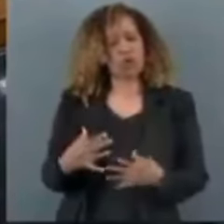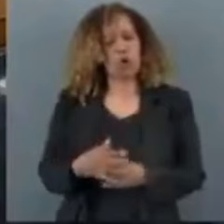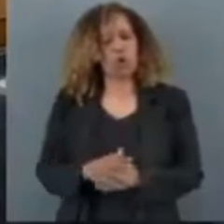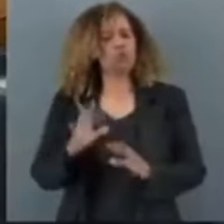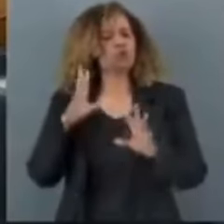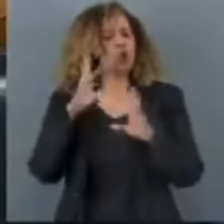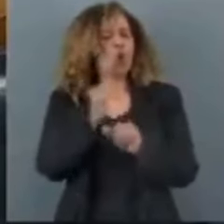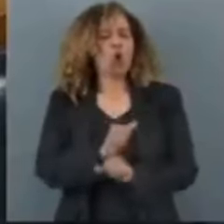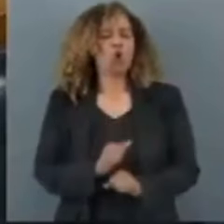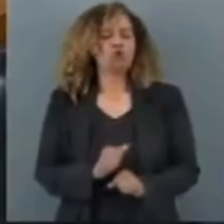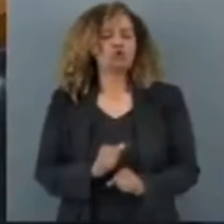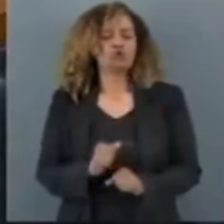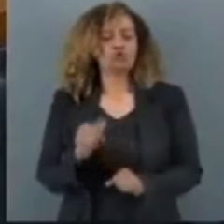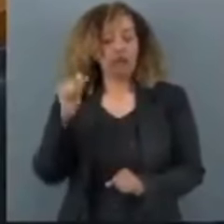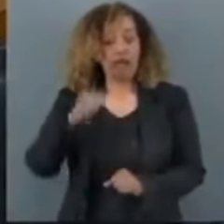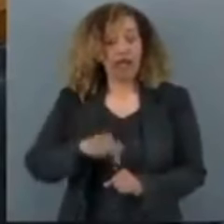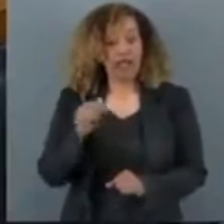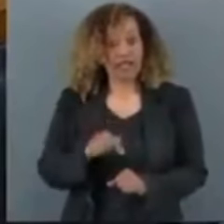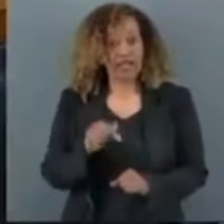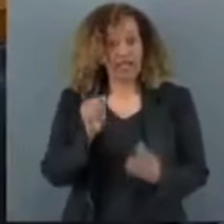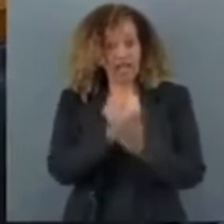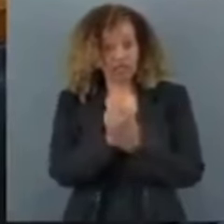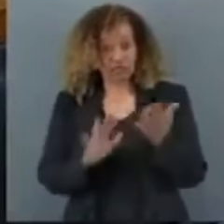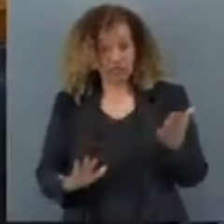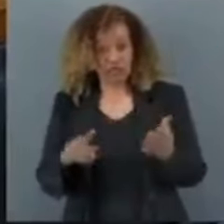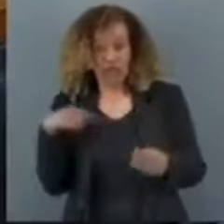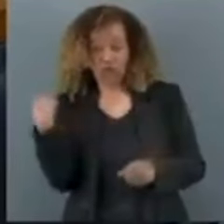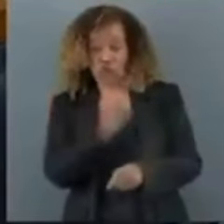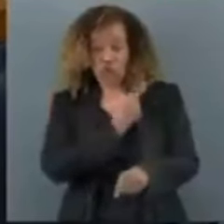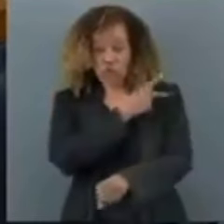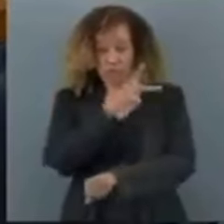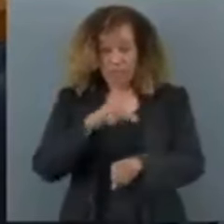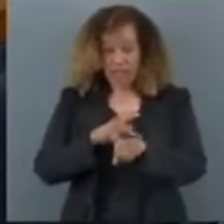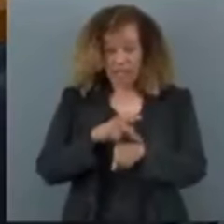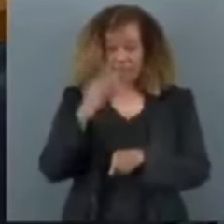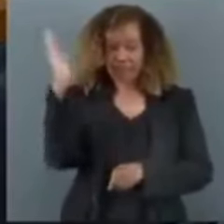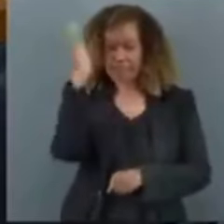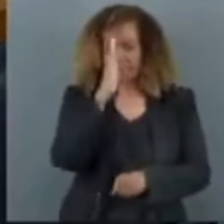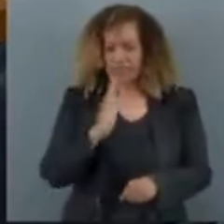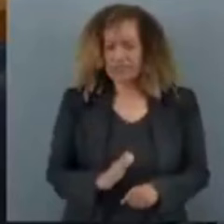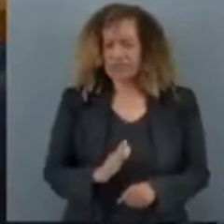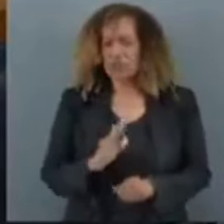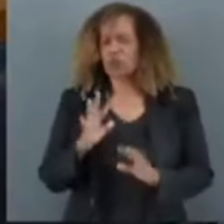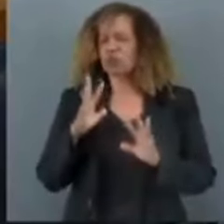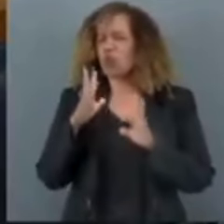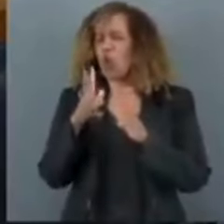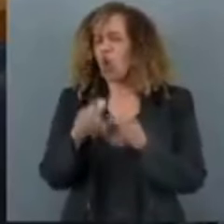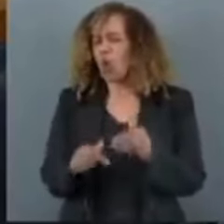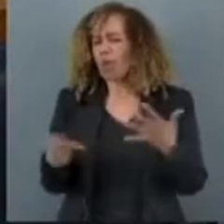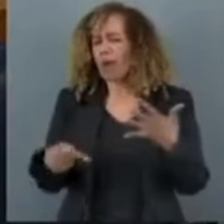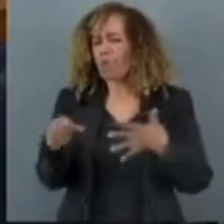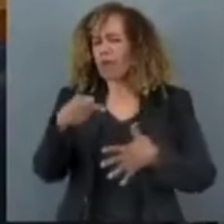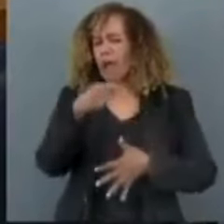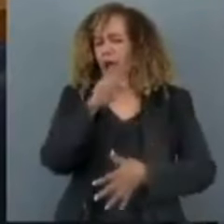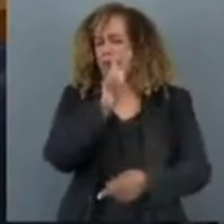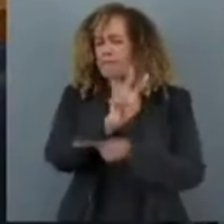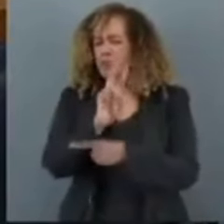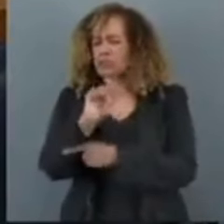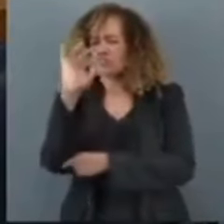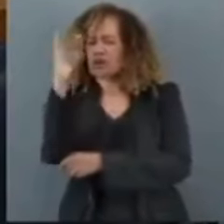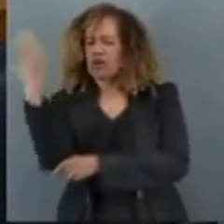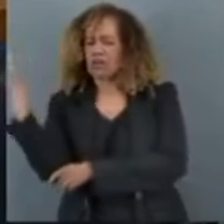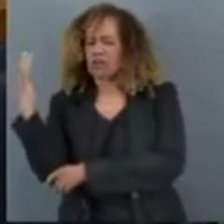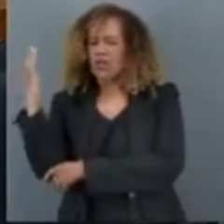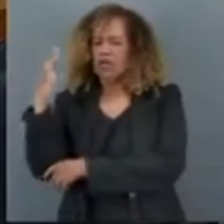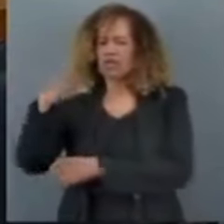as atividades aqui, no nosso país, no Brasil, todas as atividades de proteção à natureza e ao